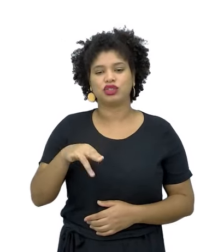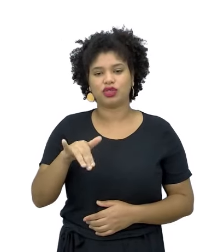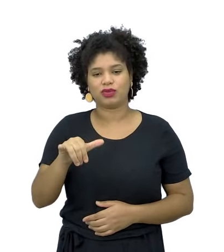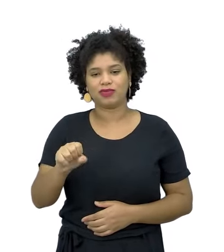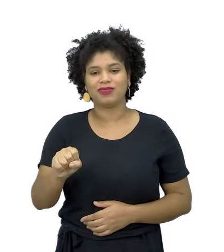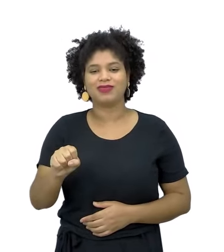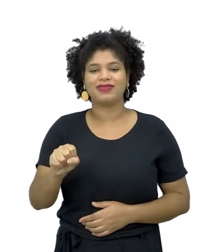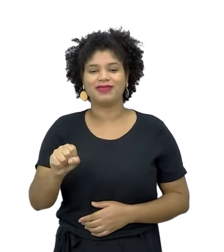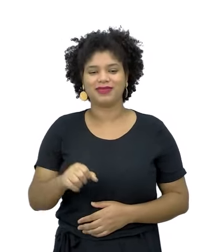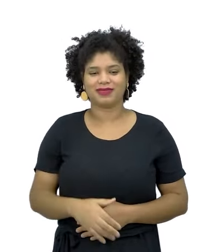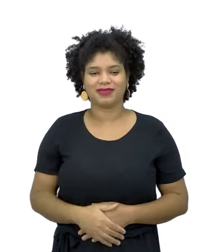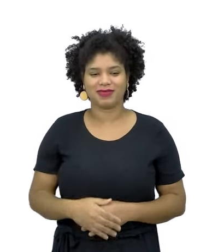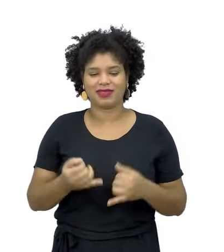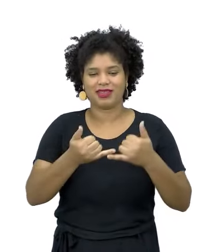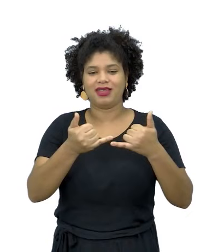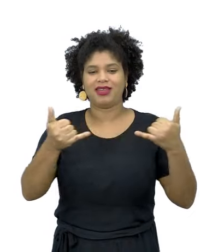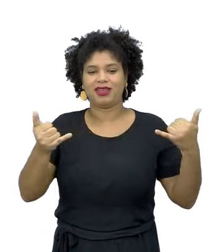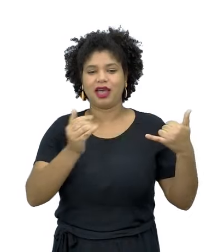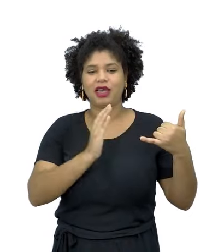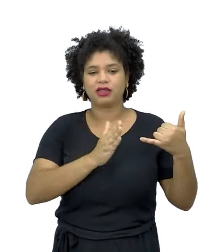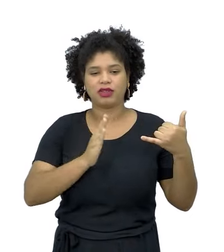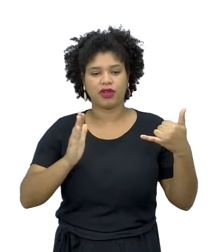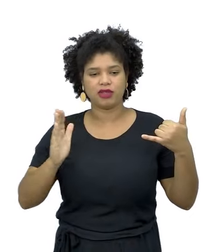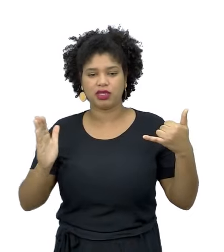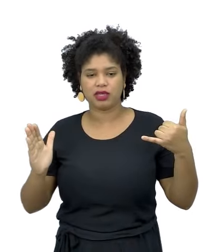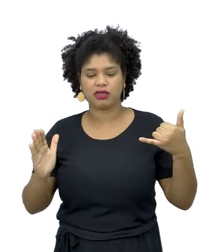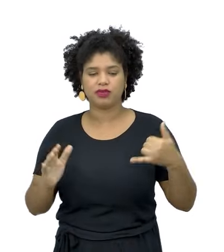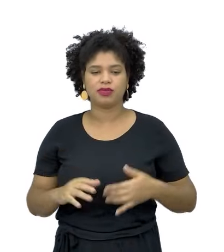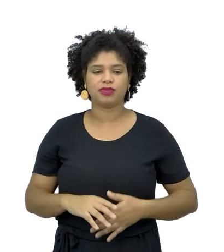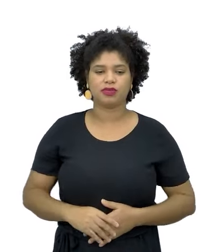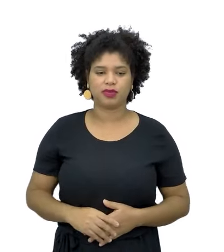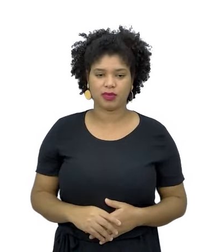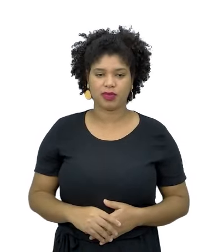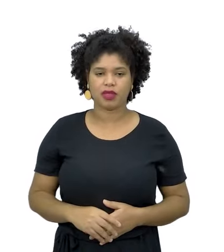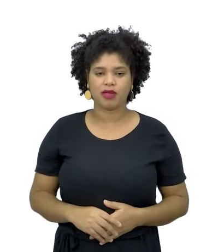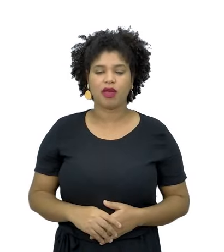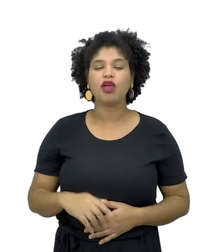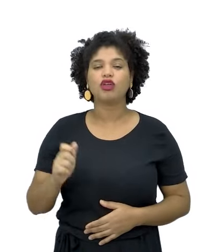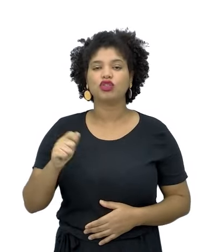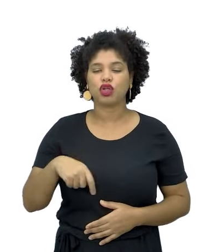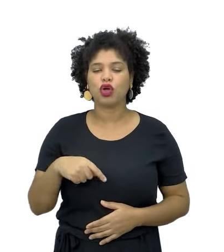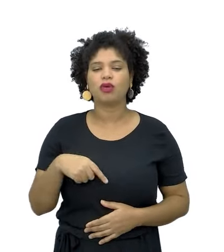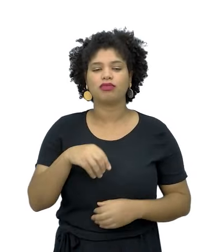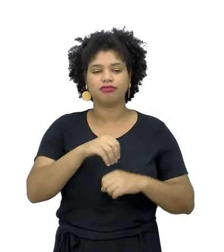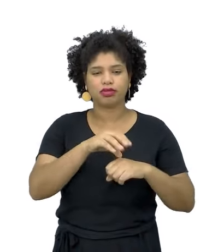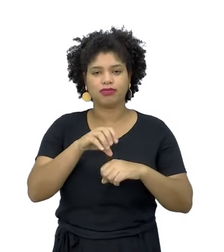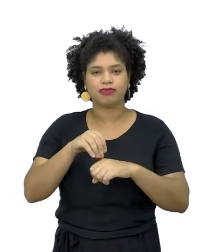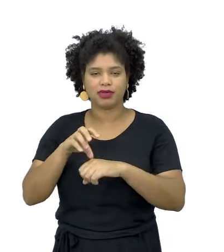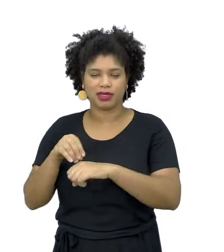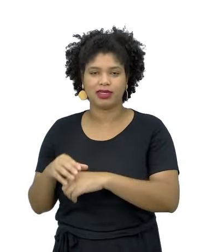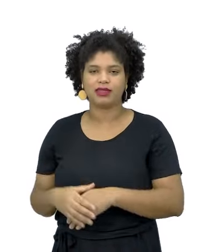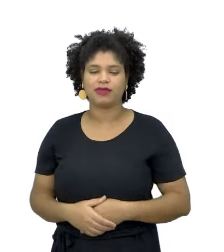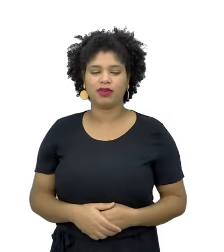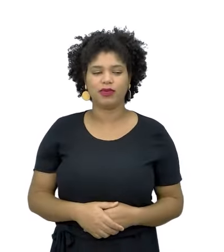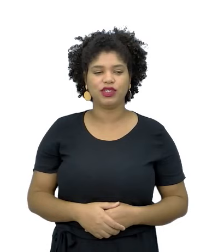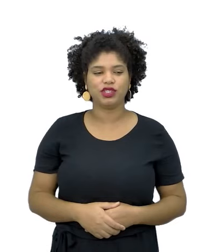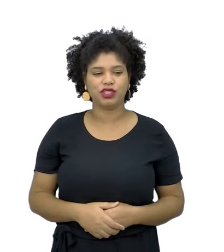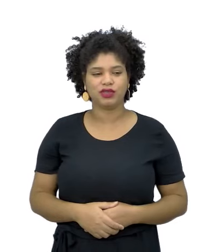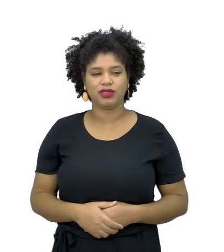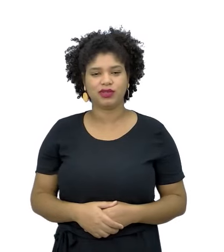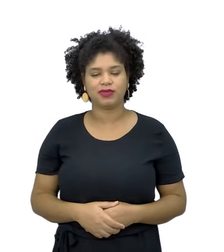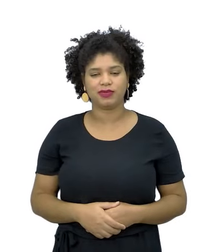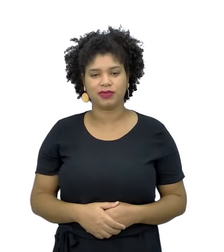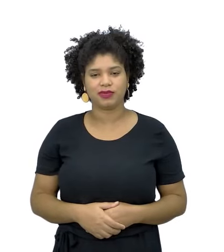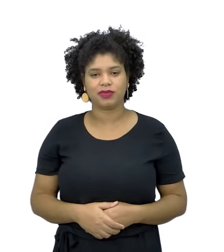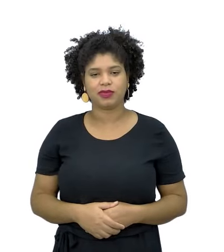E vamos utilizar, né, os próximos slides aí com as reflexões. Tá ok? Podemos passar